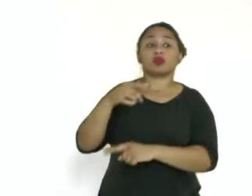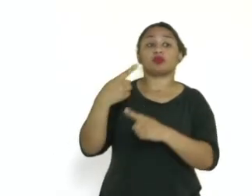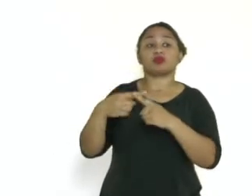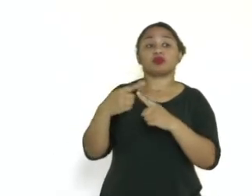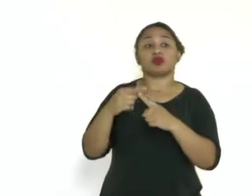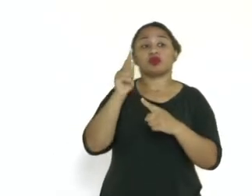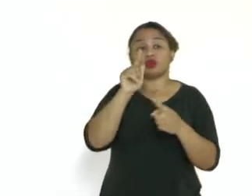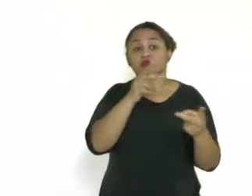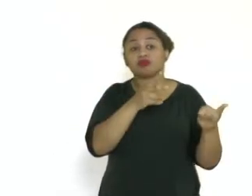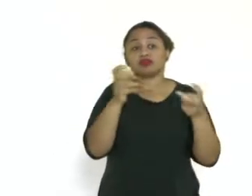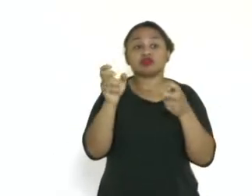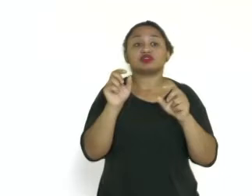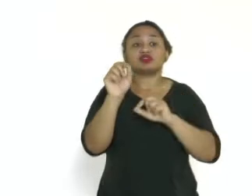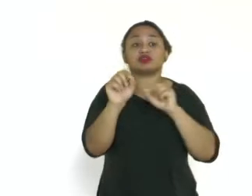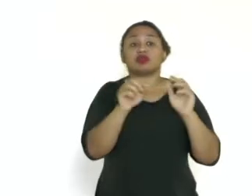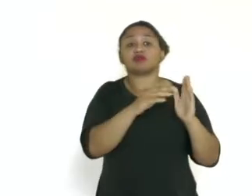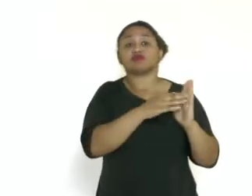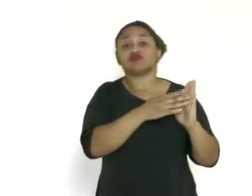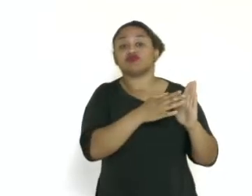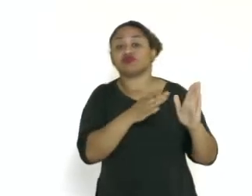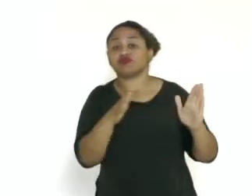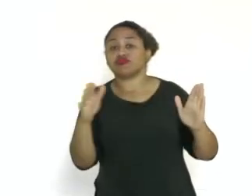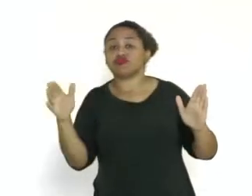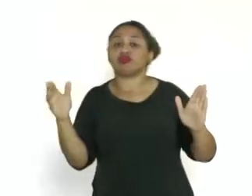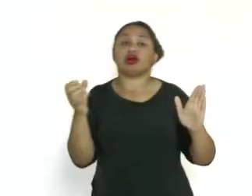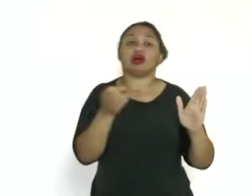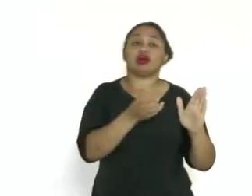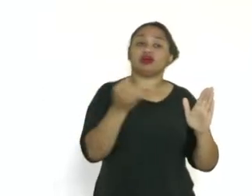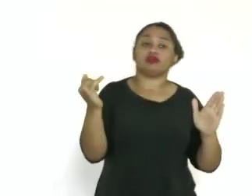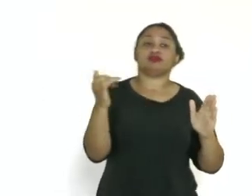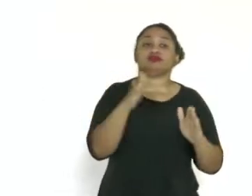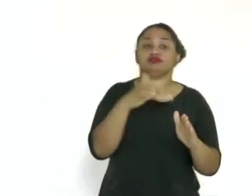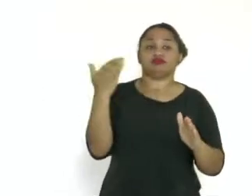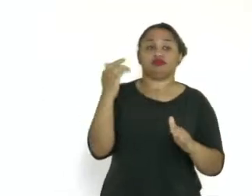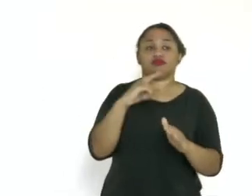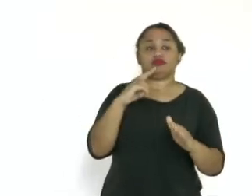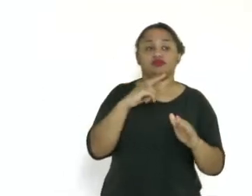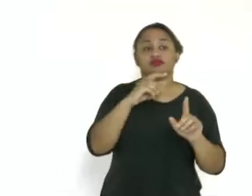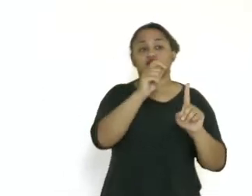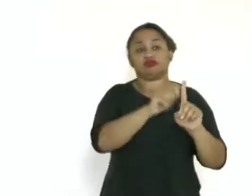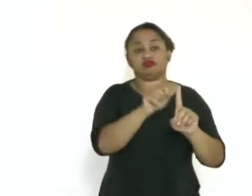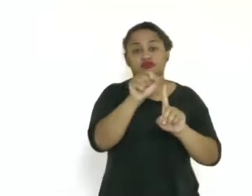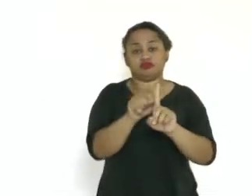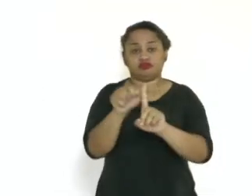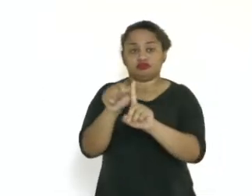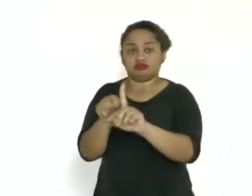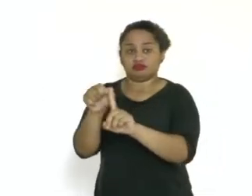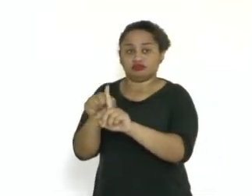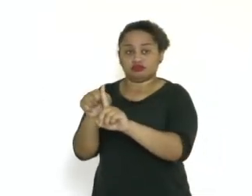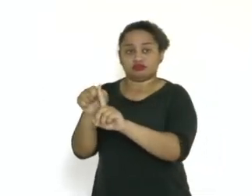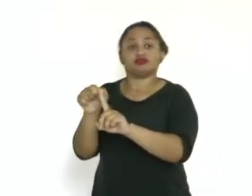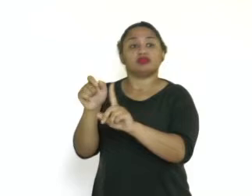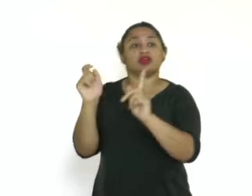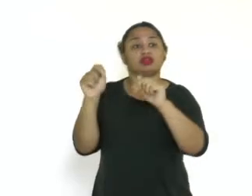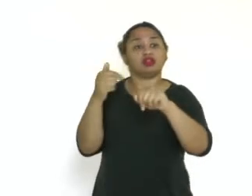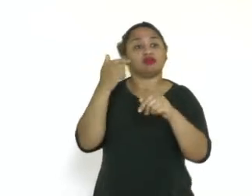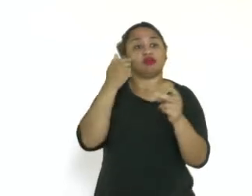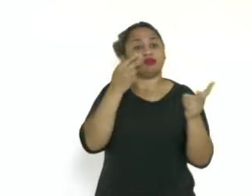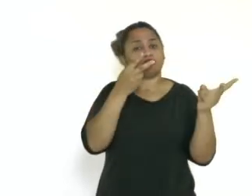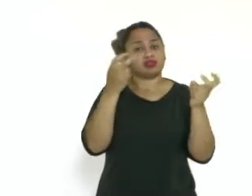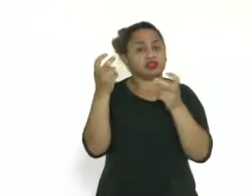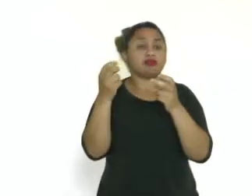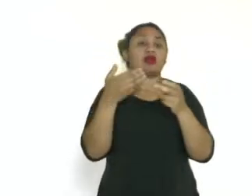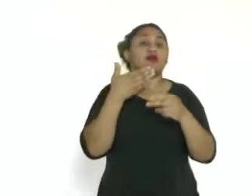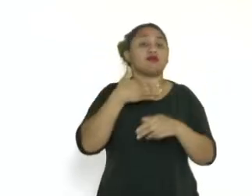podemos visualizar a evolução do número de mortes ao longo dos meses, né? É fácil visualizar se melhorou